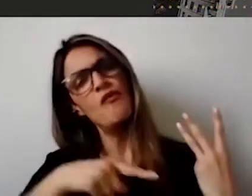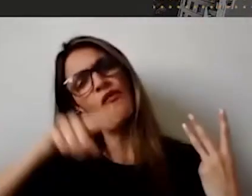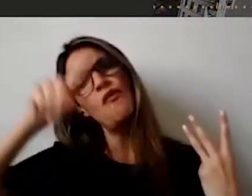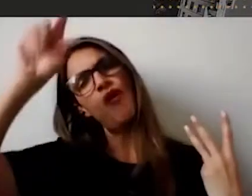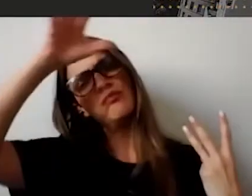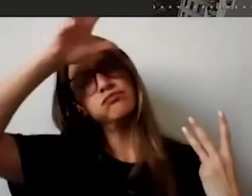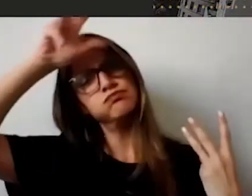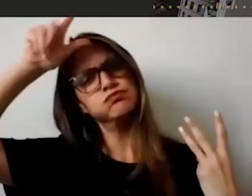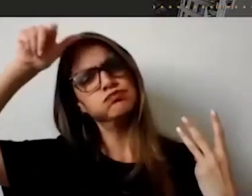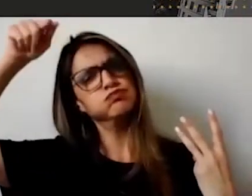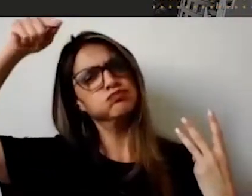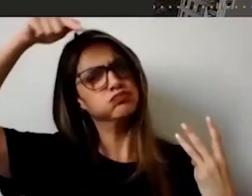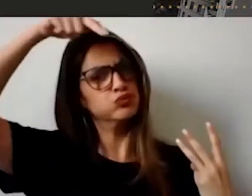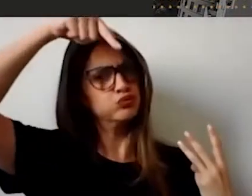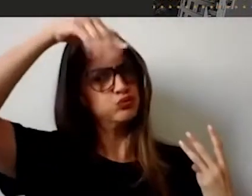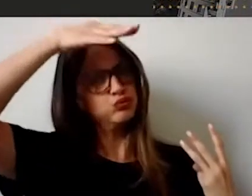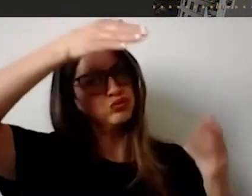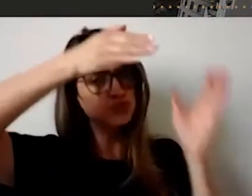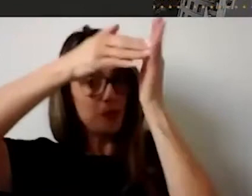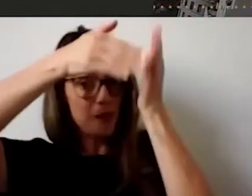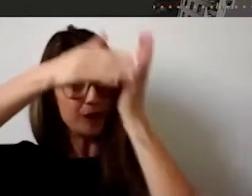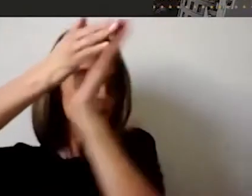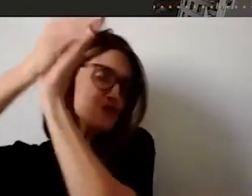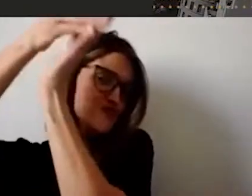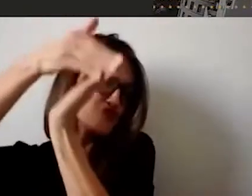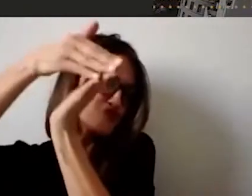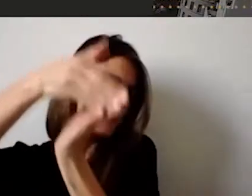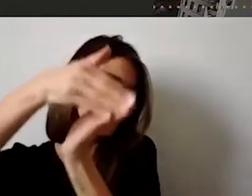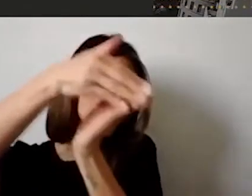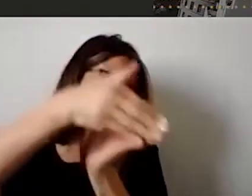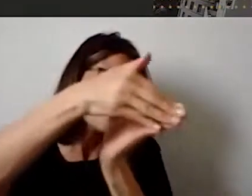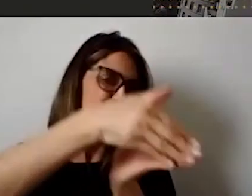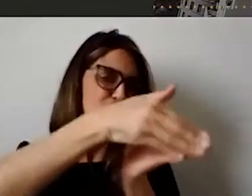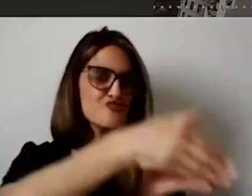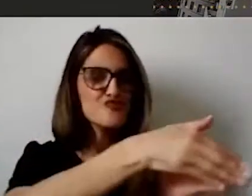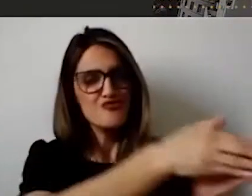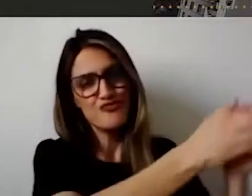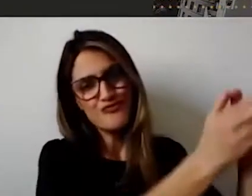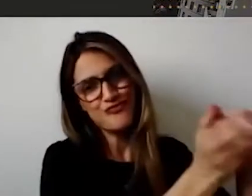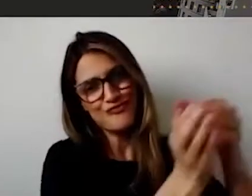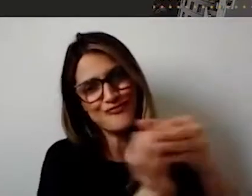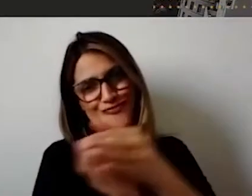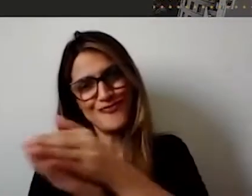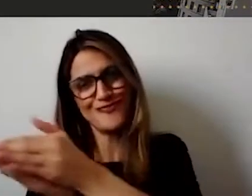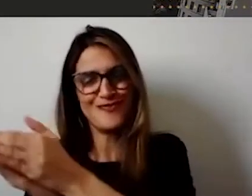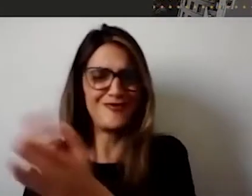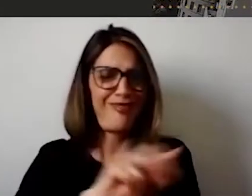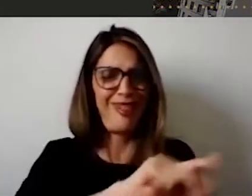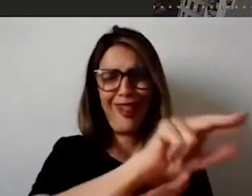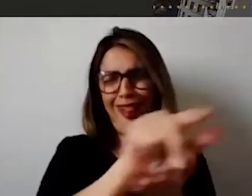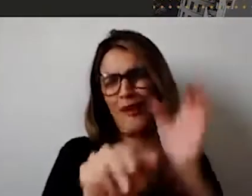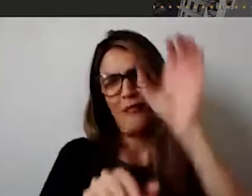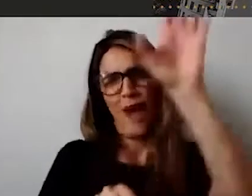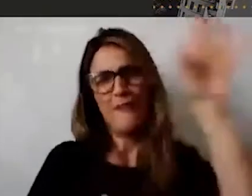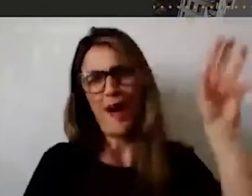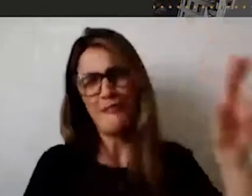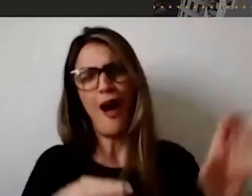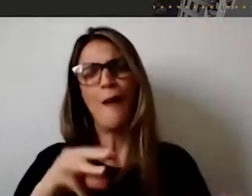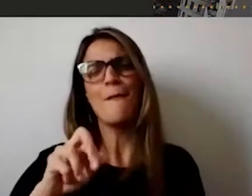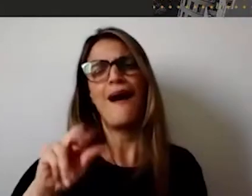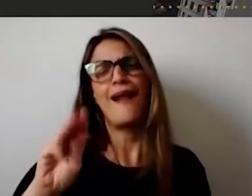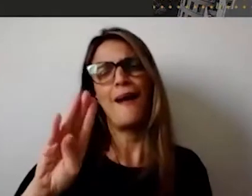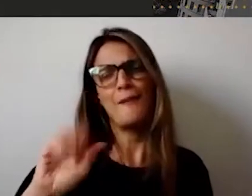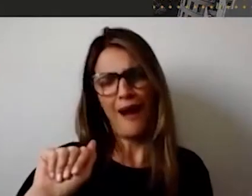de barco, Manaus, e de Manaus, Santarém, pegamos a Transamazônica e fomos até Marabá e